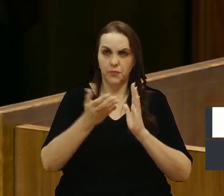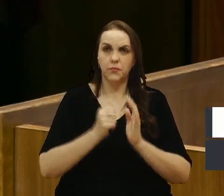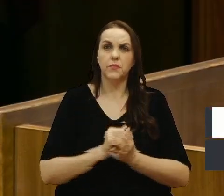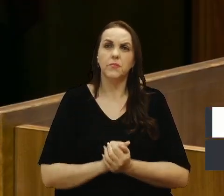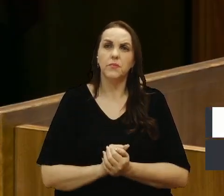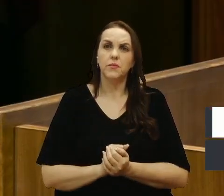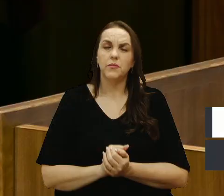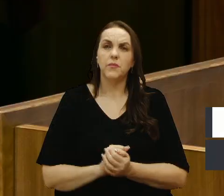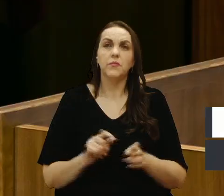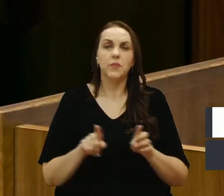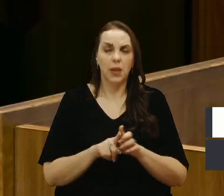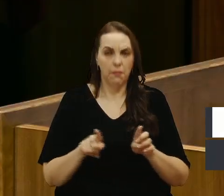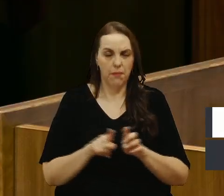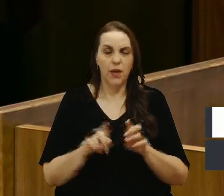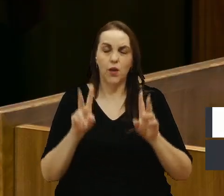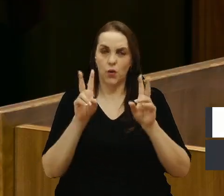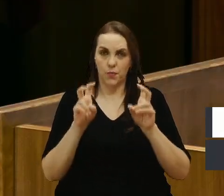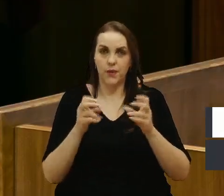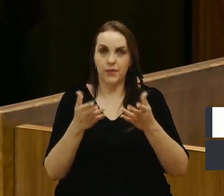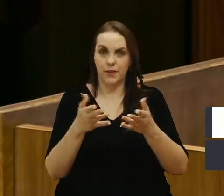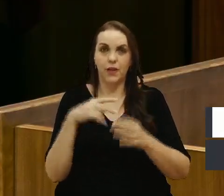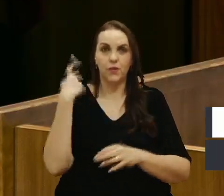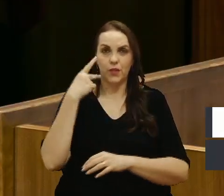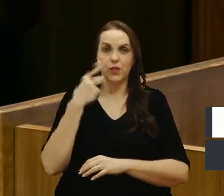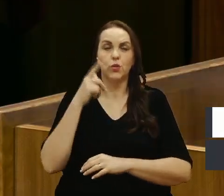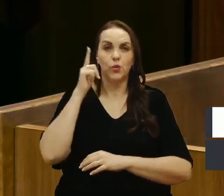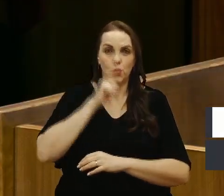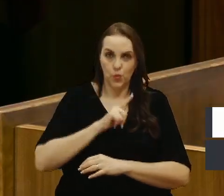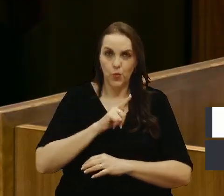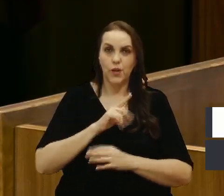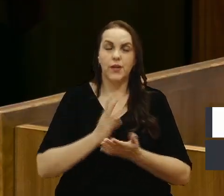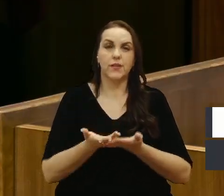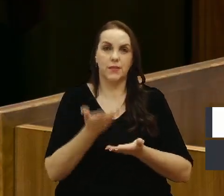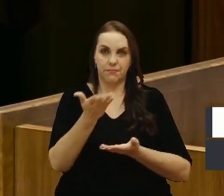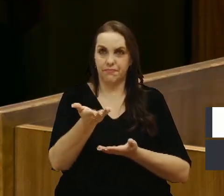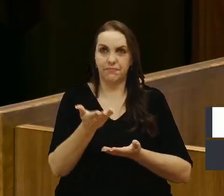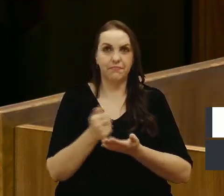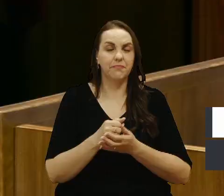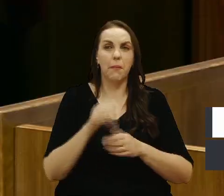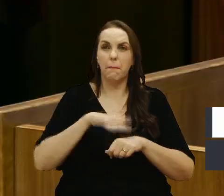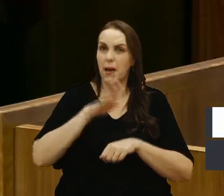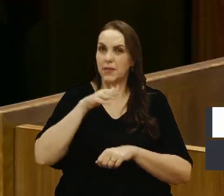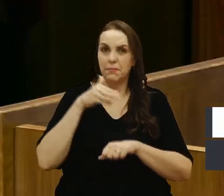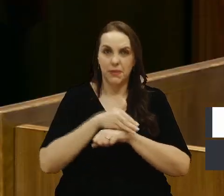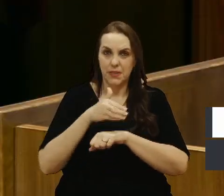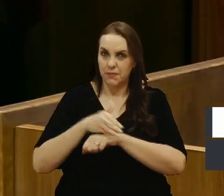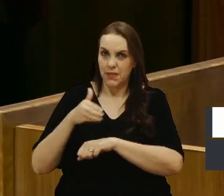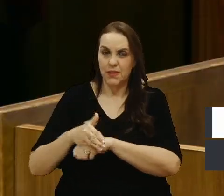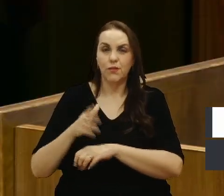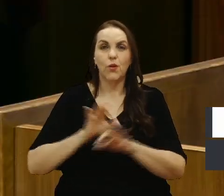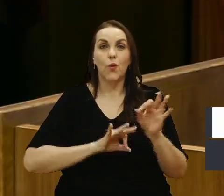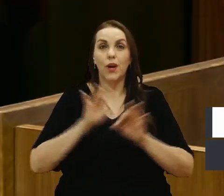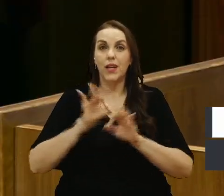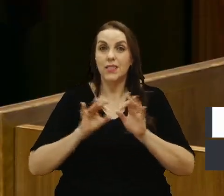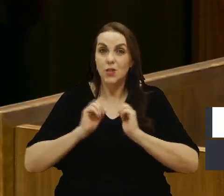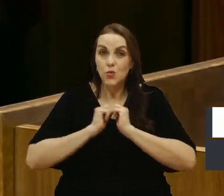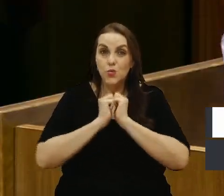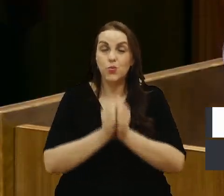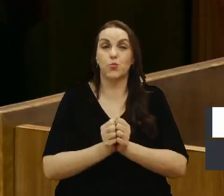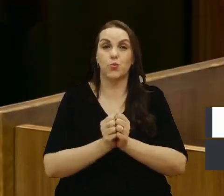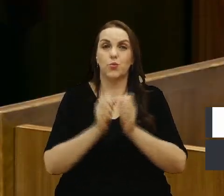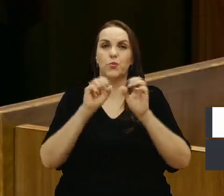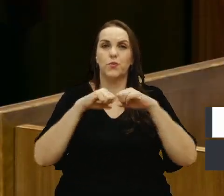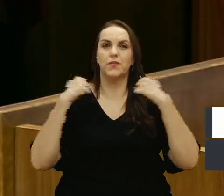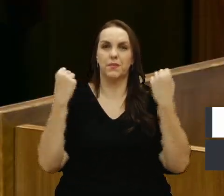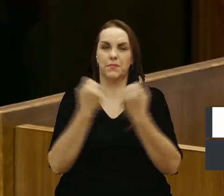que até inclusive comentaram, o vereador Lucas, bancada do PT, bancada do PCdoB e as demais que quiserem participar, teremos que organizar juntos um seminário